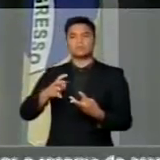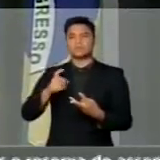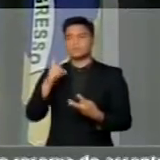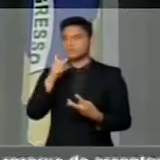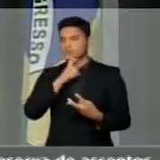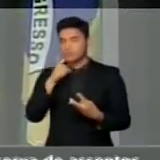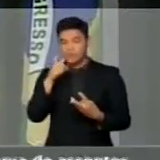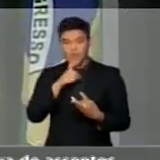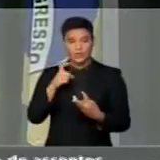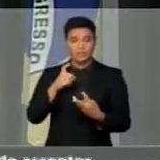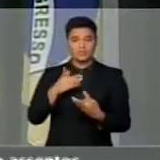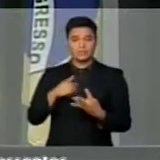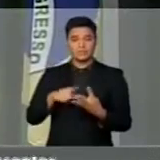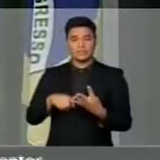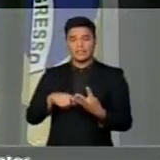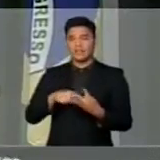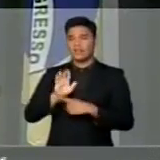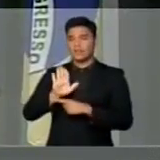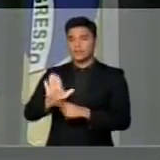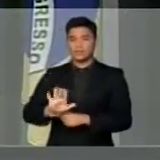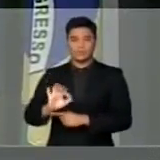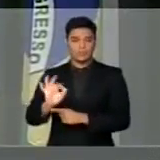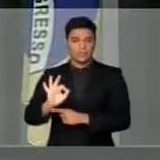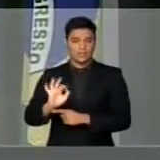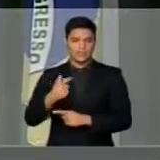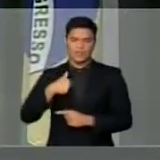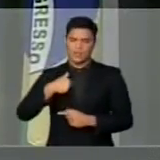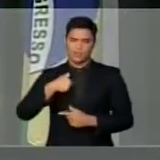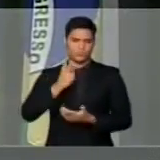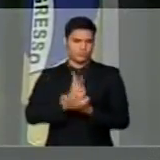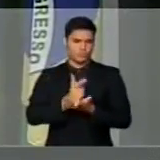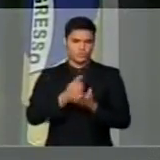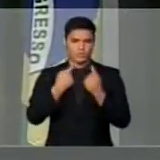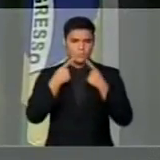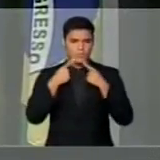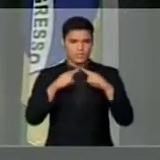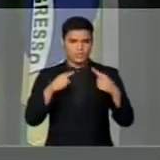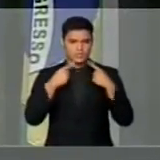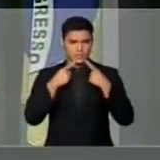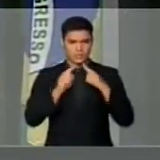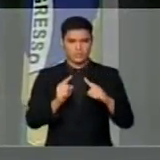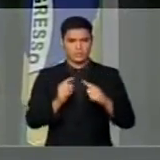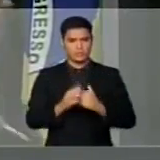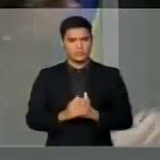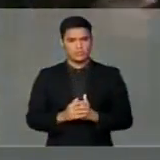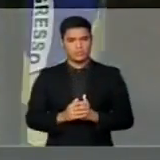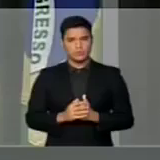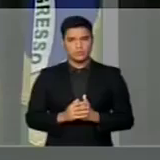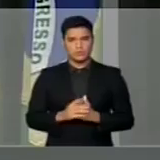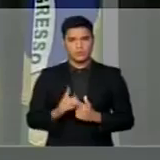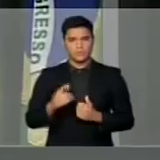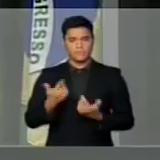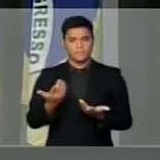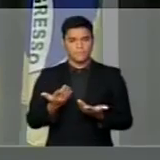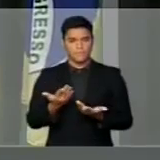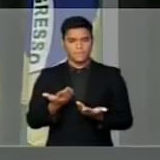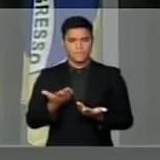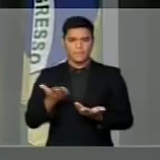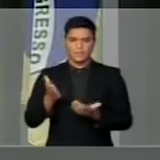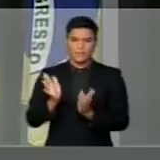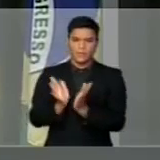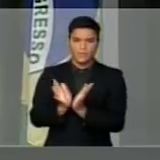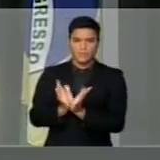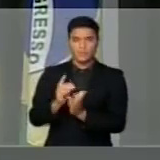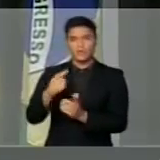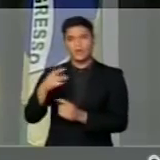outra. Eu sou um crítico severo, sempre disse, não vai dar certo. O Raul é exagerado, é